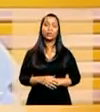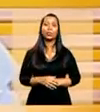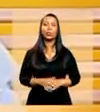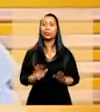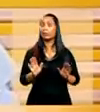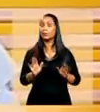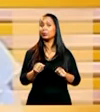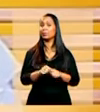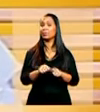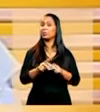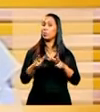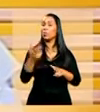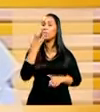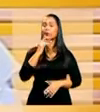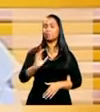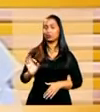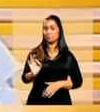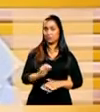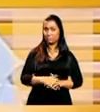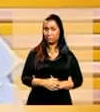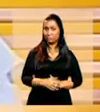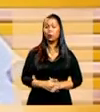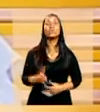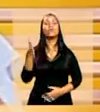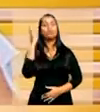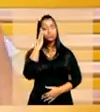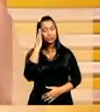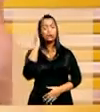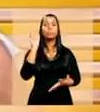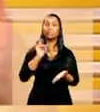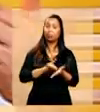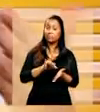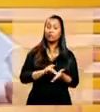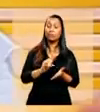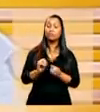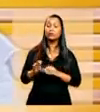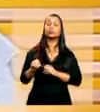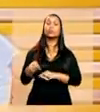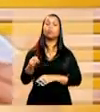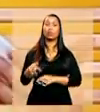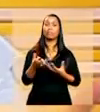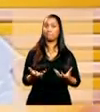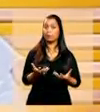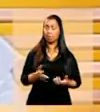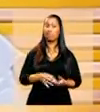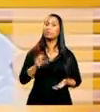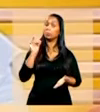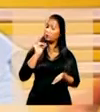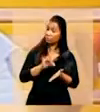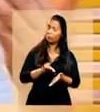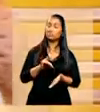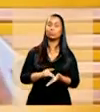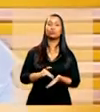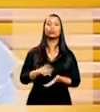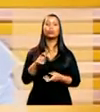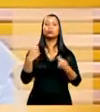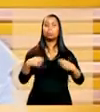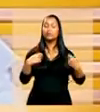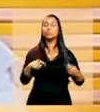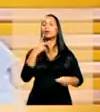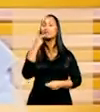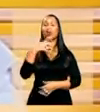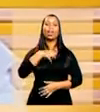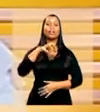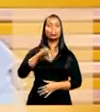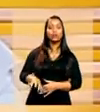mas não agir como criança. Você sabe da verdade que você quer passar, você é adulto, mas você precisa